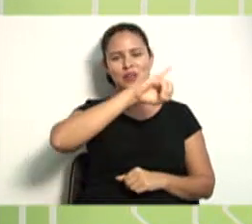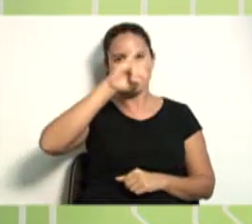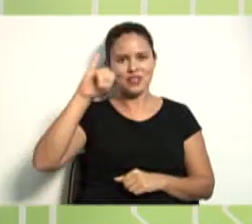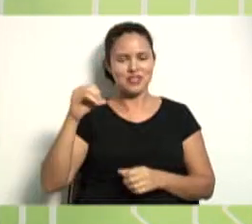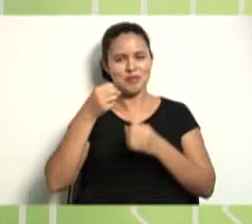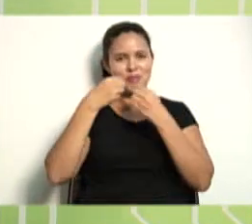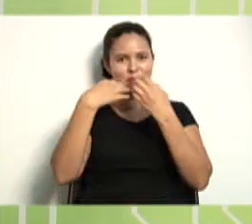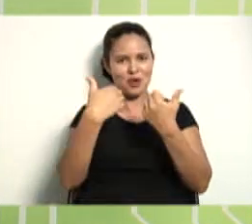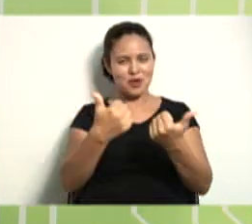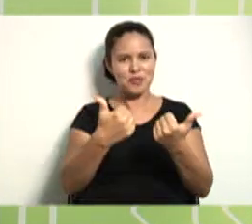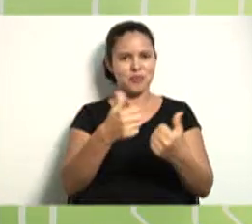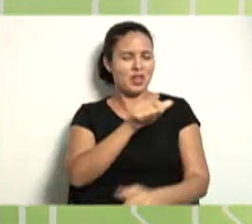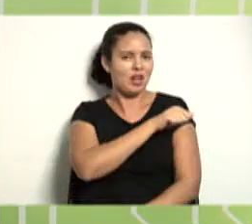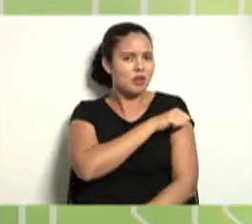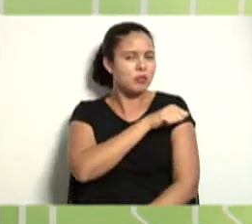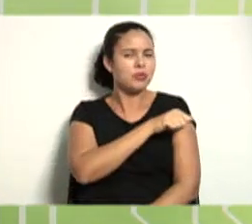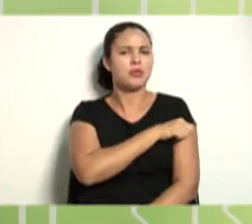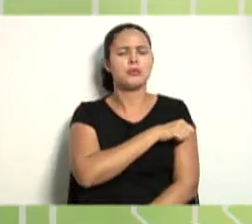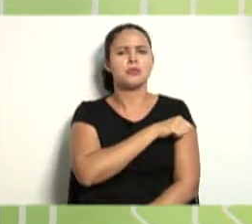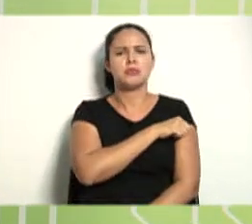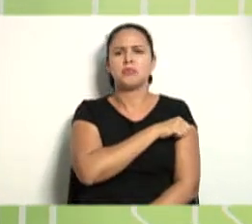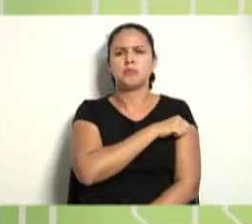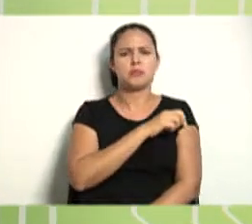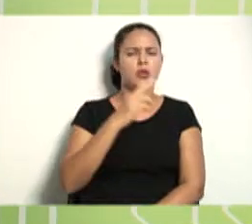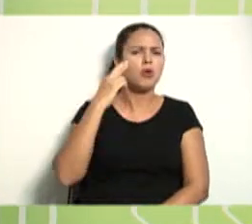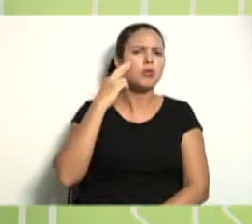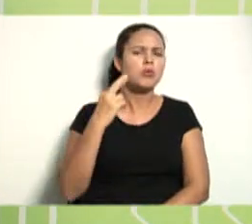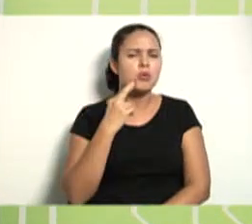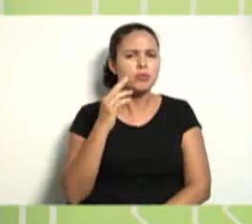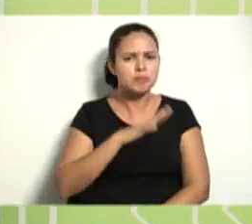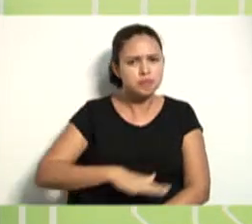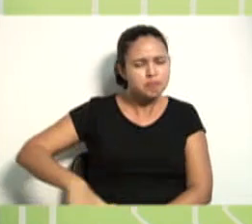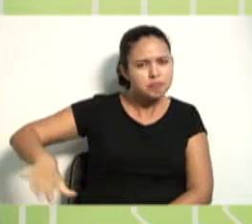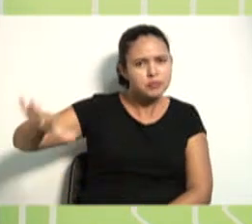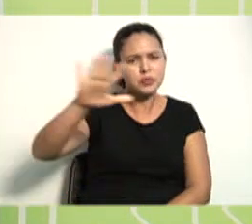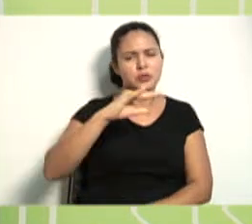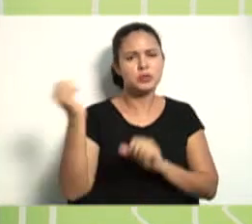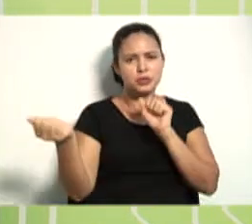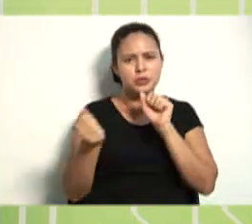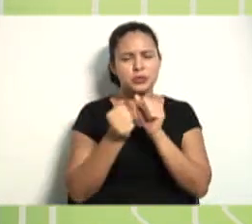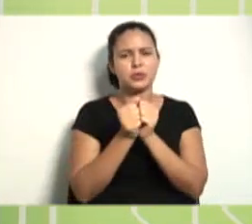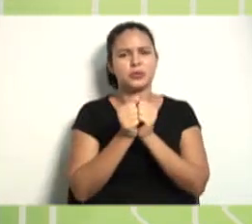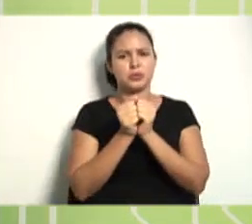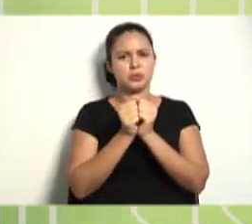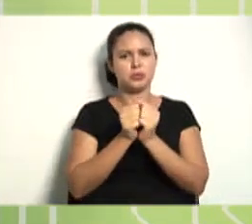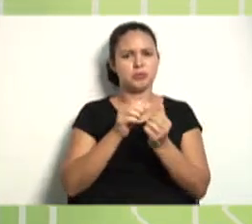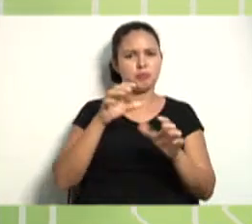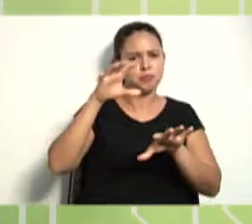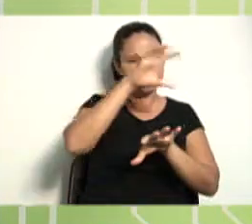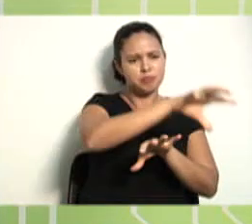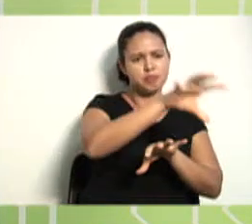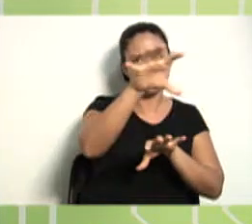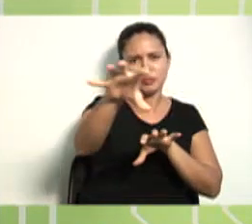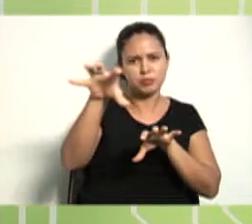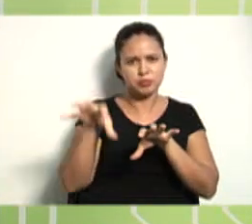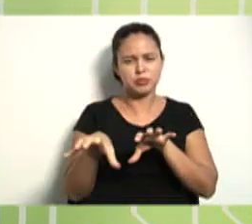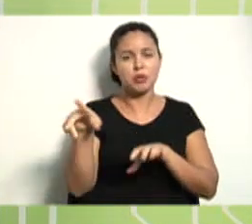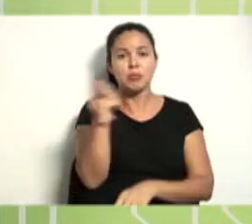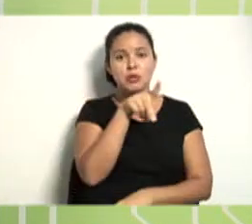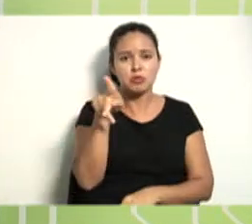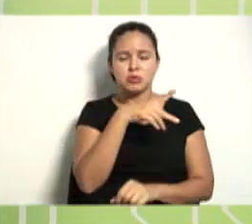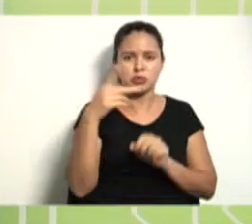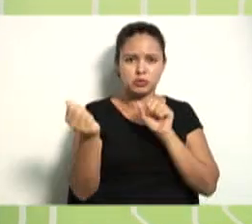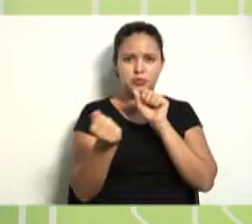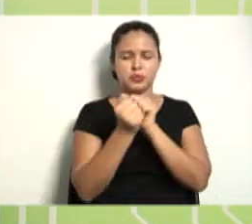Oi, alunos e alunas de todo o estado de Rondônia que estão nos acompanhando agora pelos polos. Oi, professores